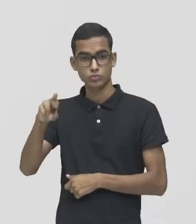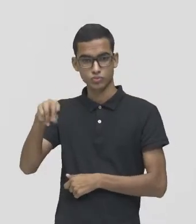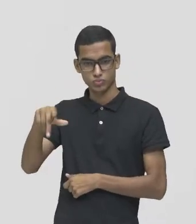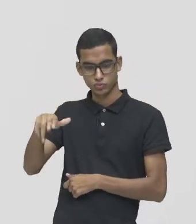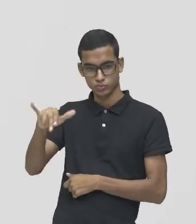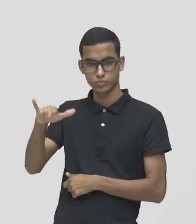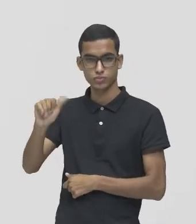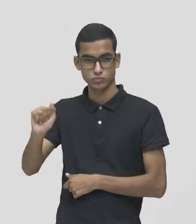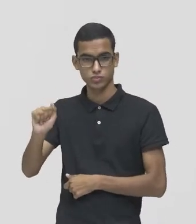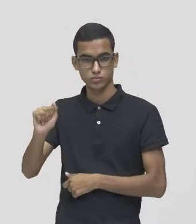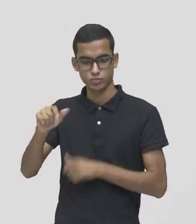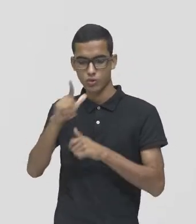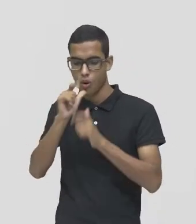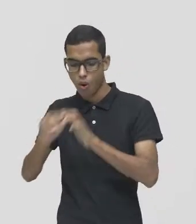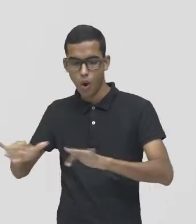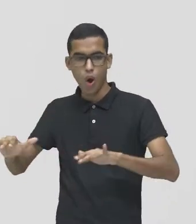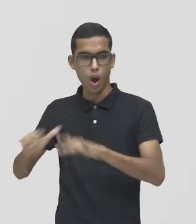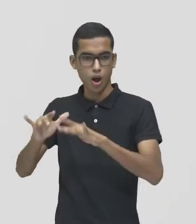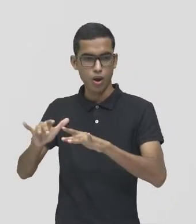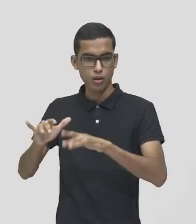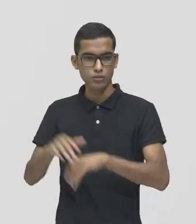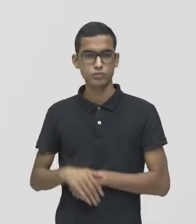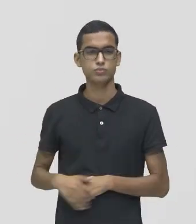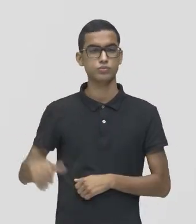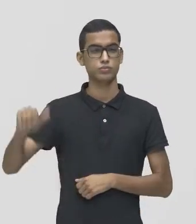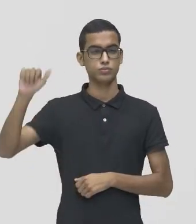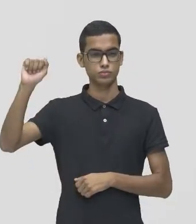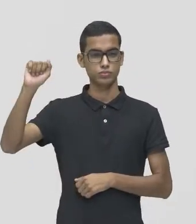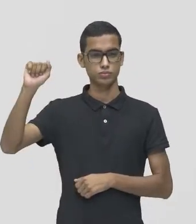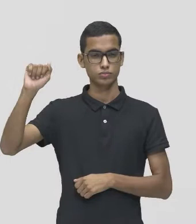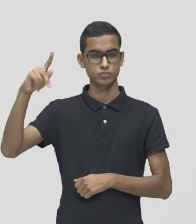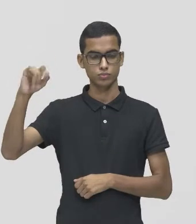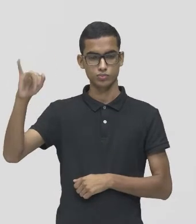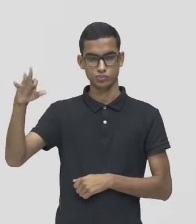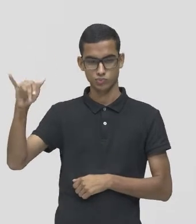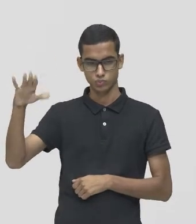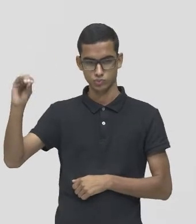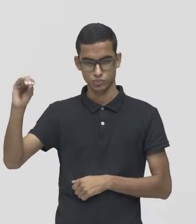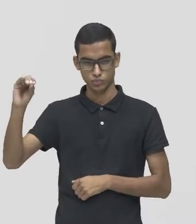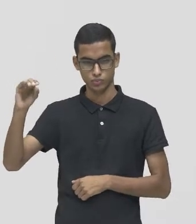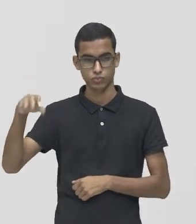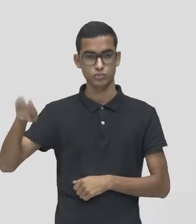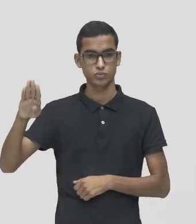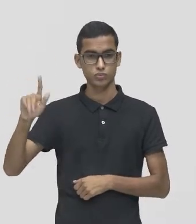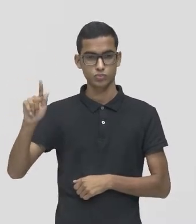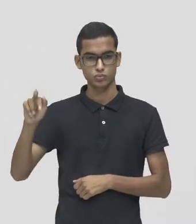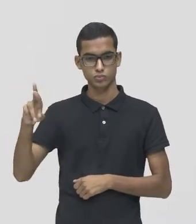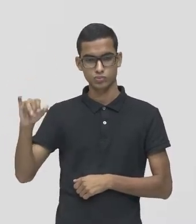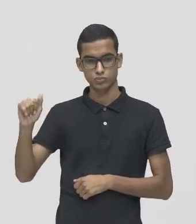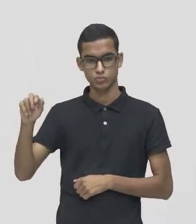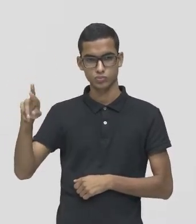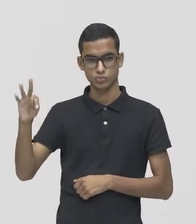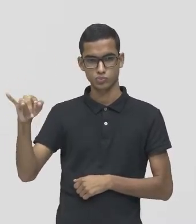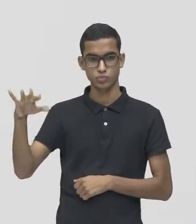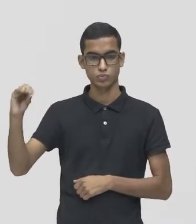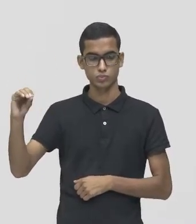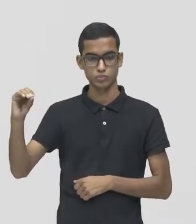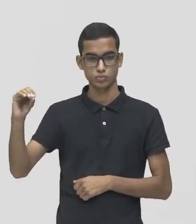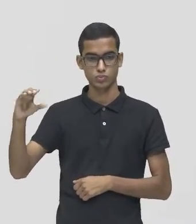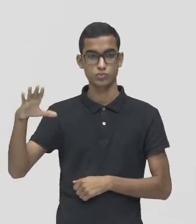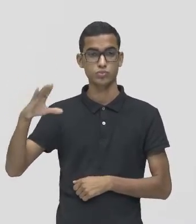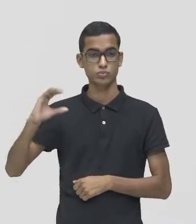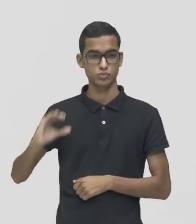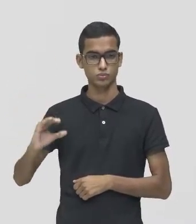Oceano Pacífico. B, pelo Oceano Glacial Ártico. C, pelo Oceano Índico. Ou D,